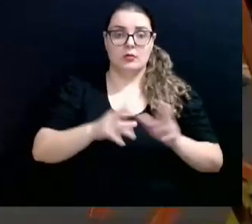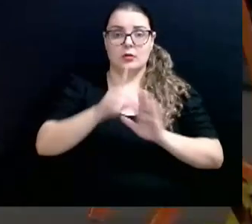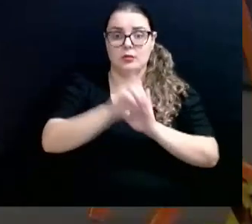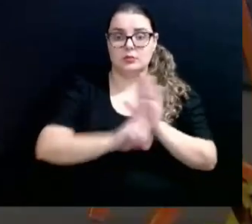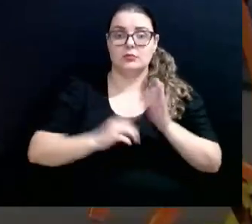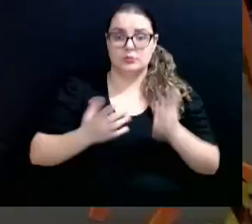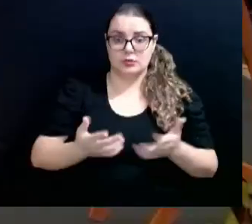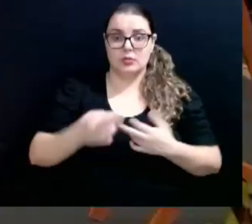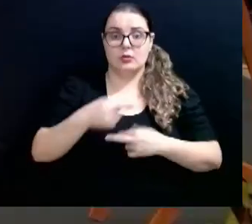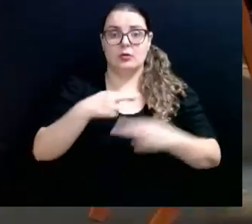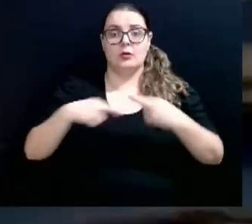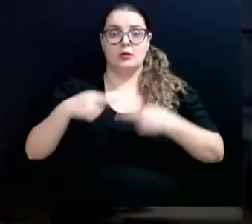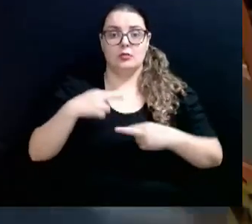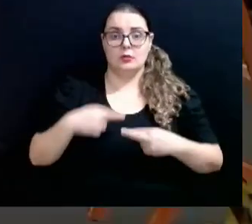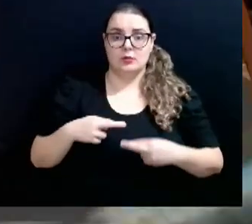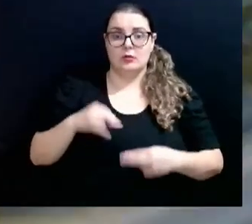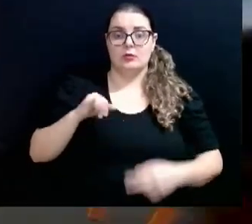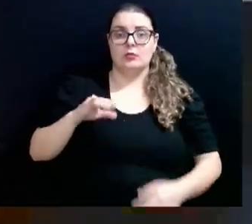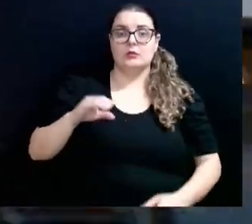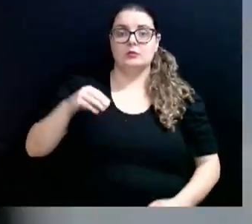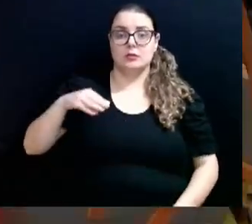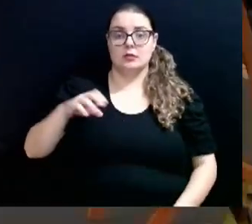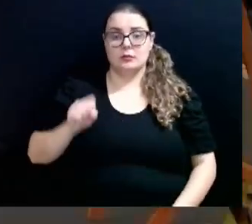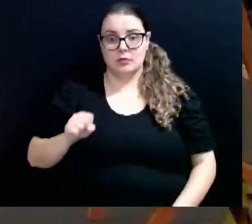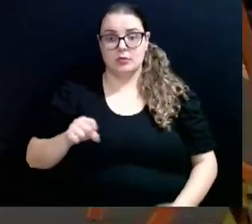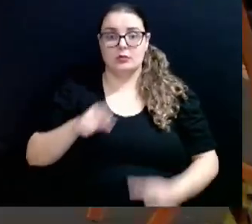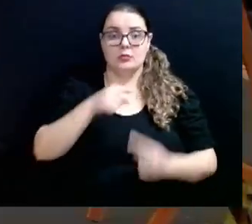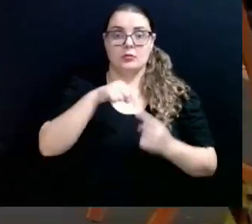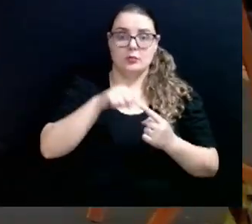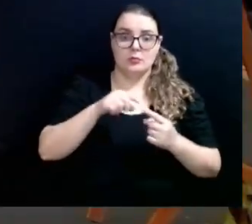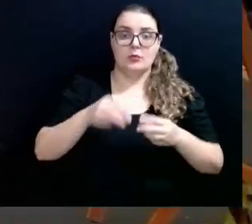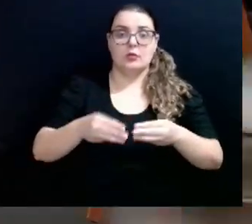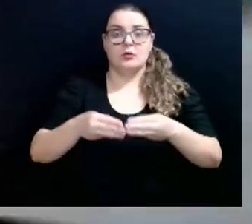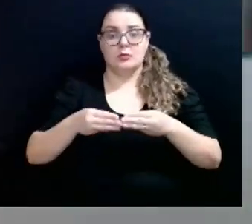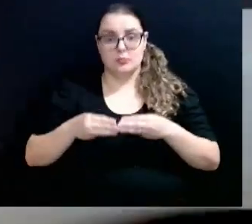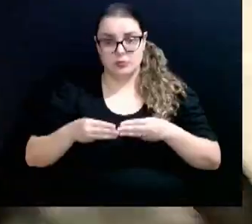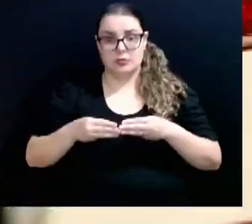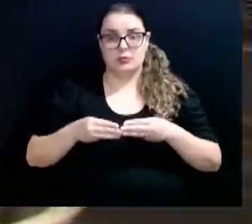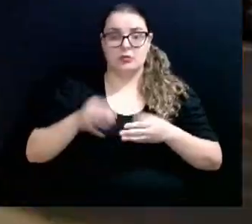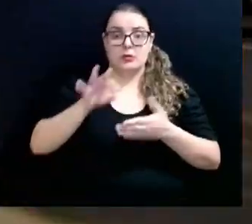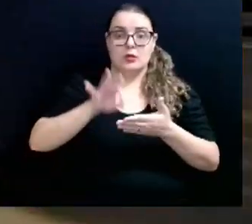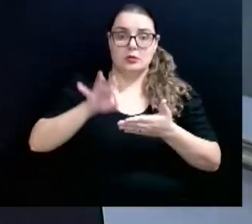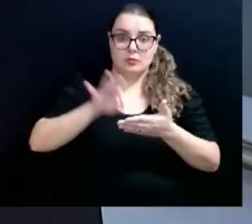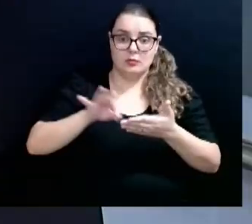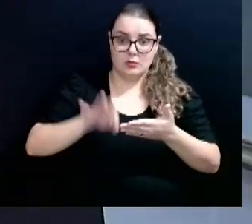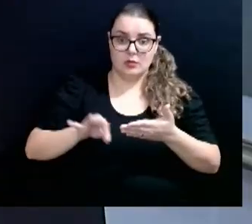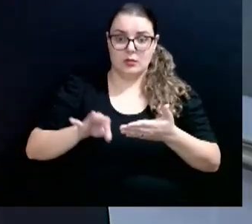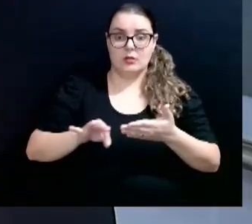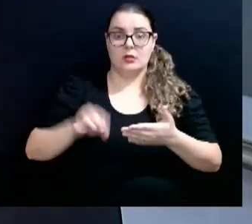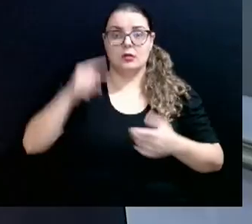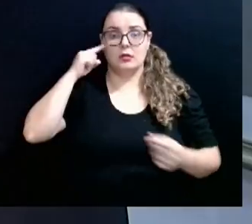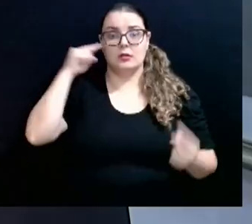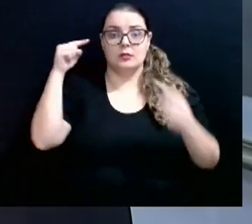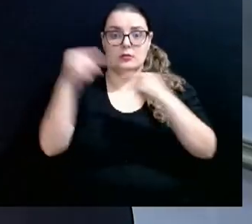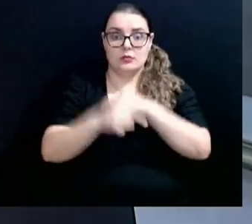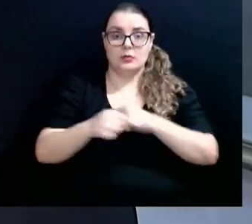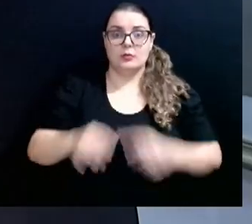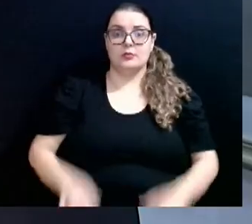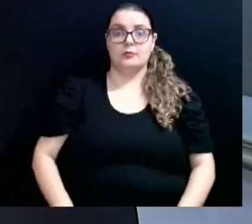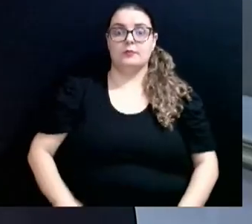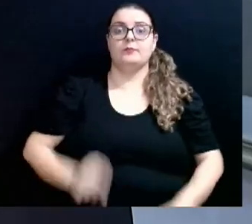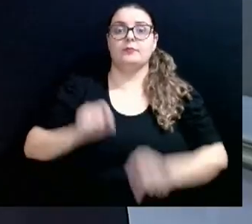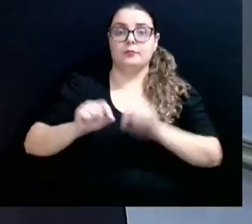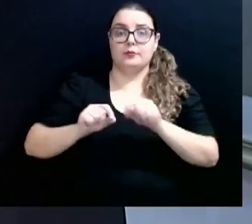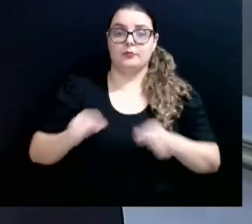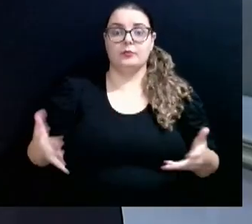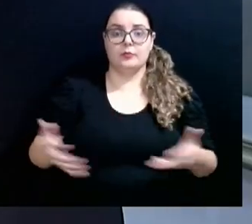relação ao ICMS. O objetivo da moção é corrigir essa incoerência. O que me motiva a trazer essa moção